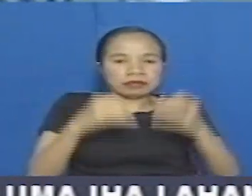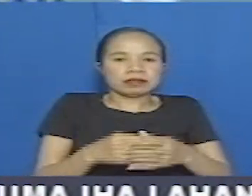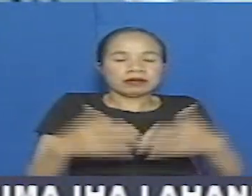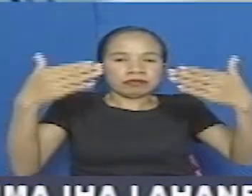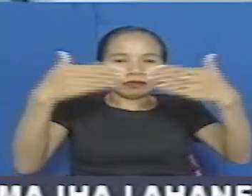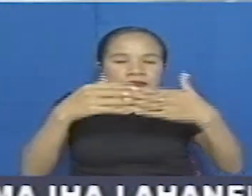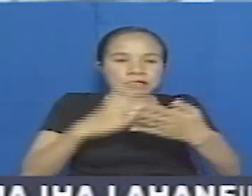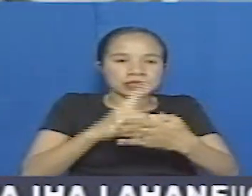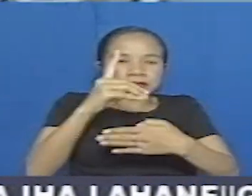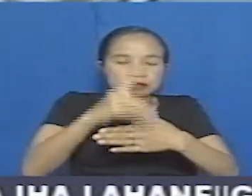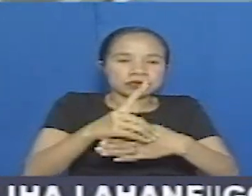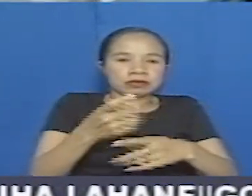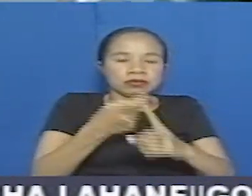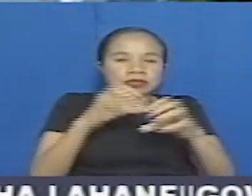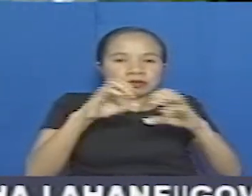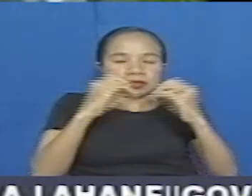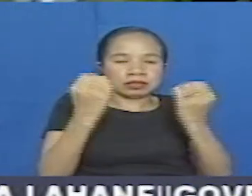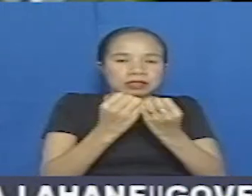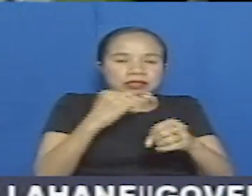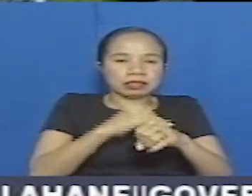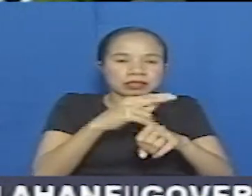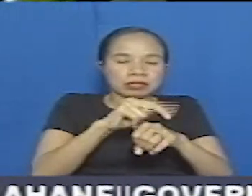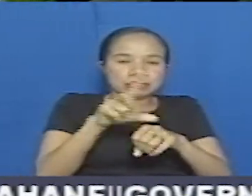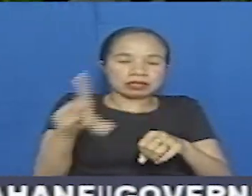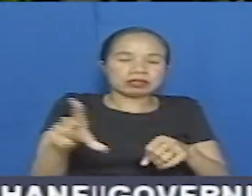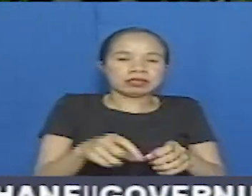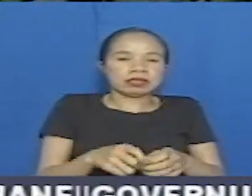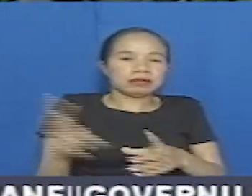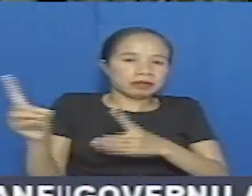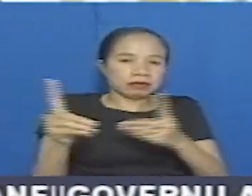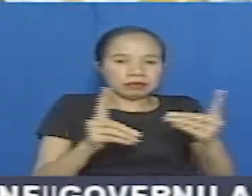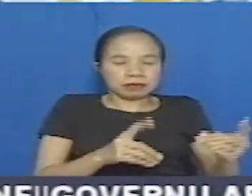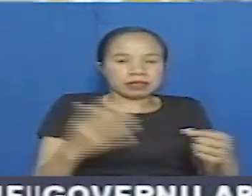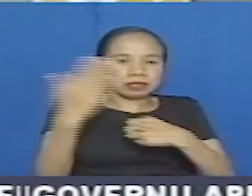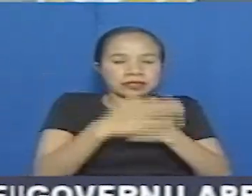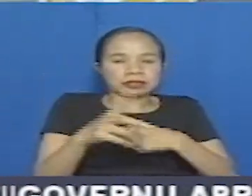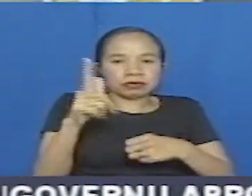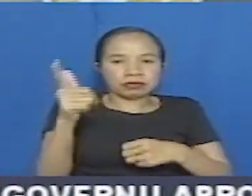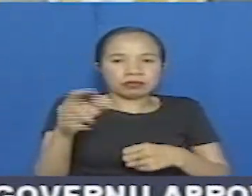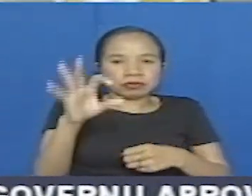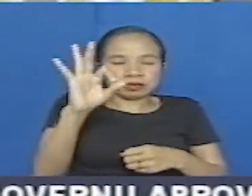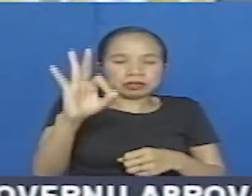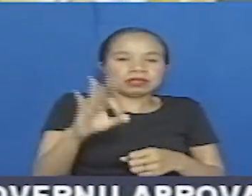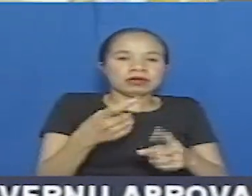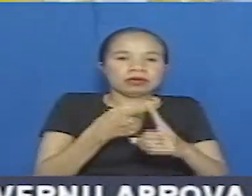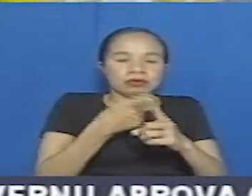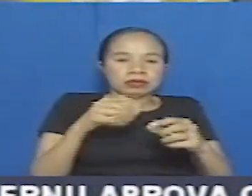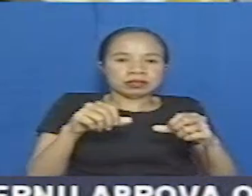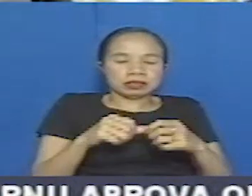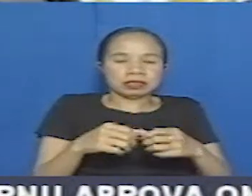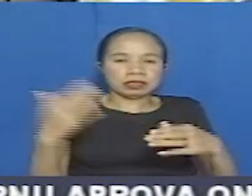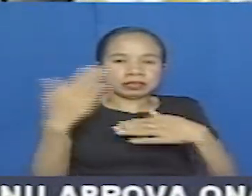né, desenvolve a Organização Internacional Monetar, né, bem implementa ou na nação Ruanulu Recensia, Rússia